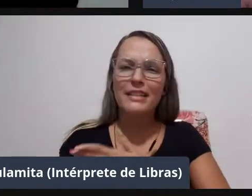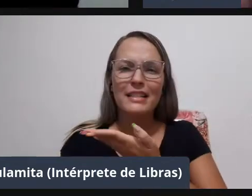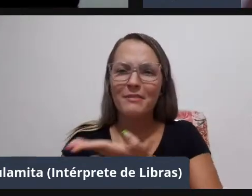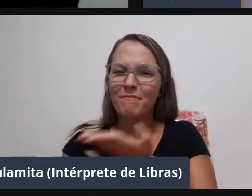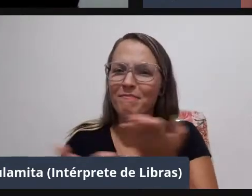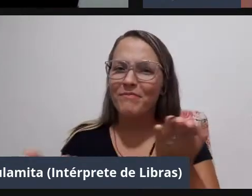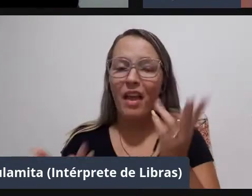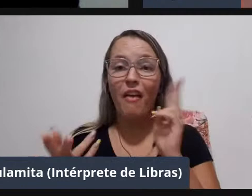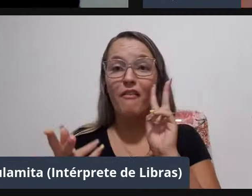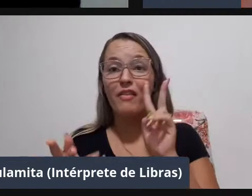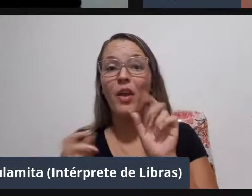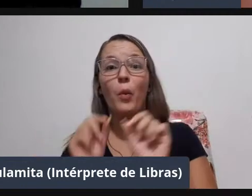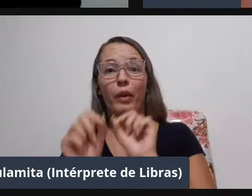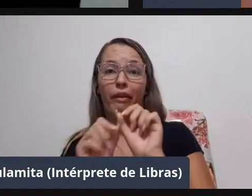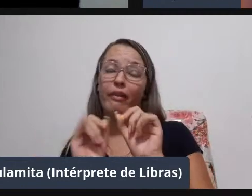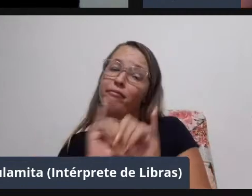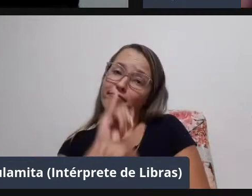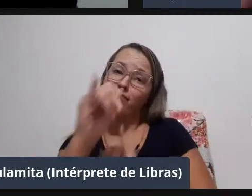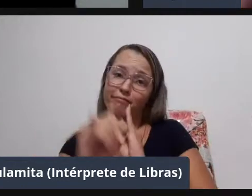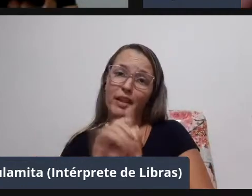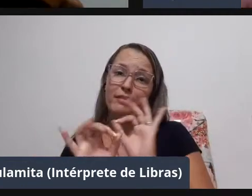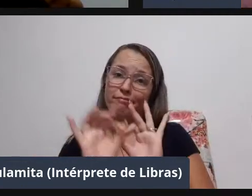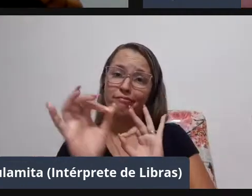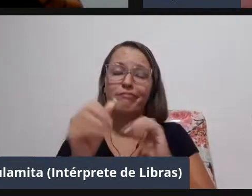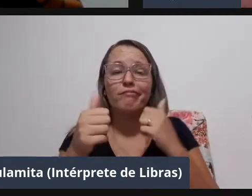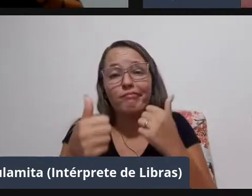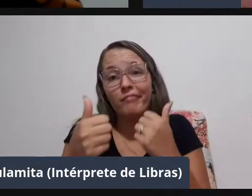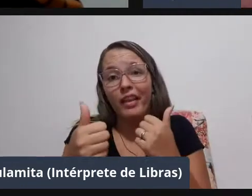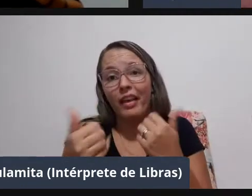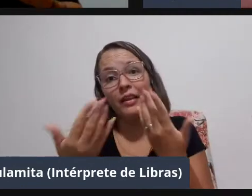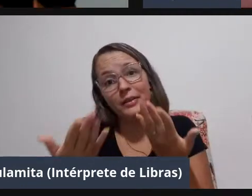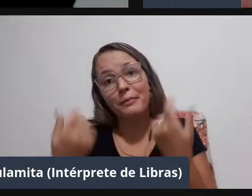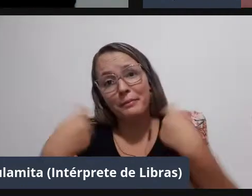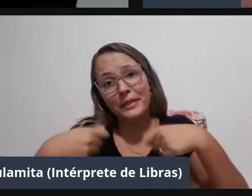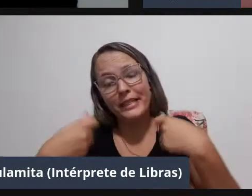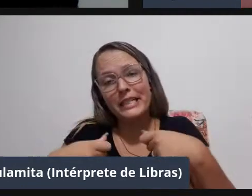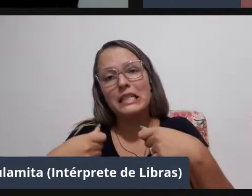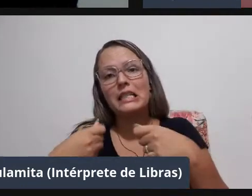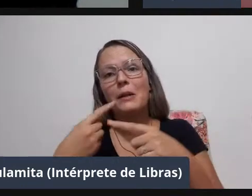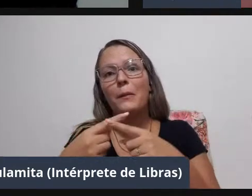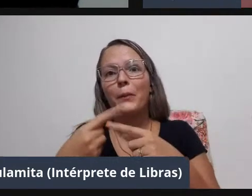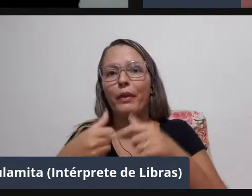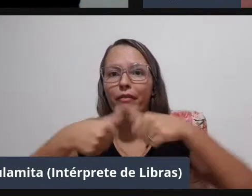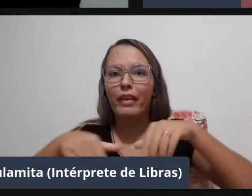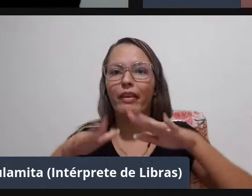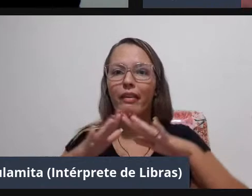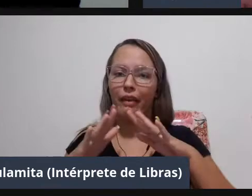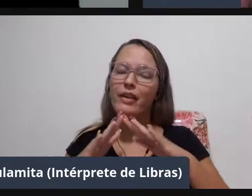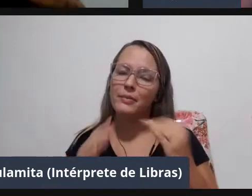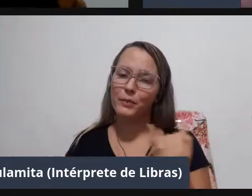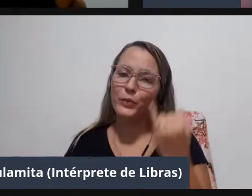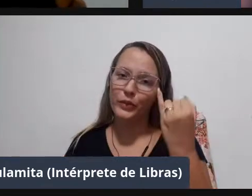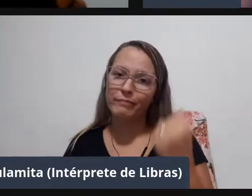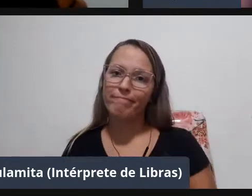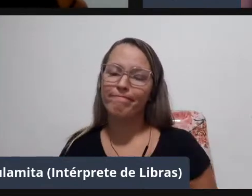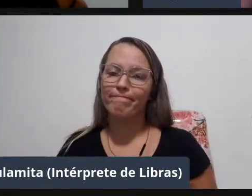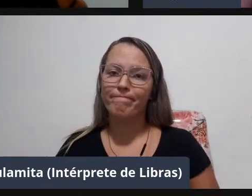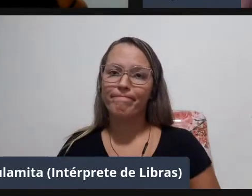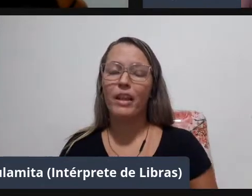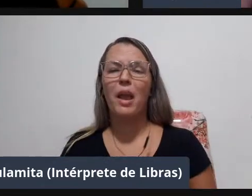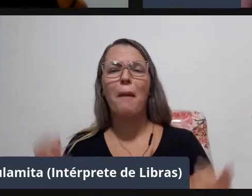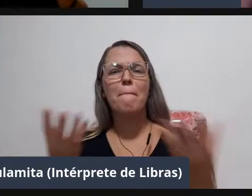modo remoto, né, nesse distanciamento necessário que temos que permanecer mantendo. Em meio a tantas